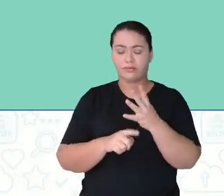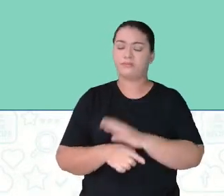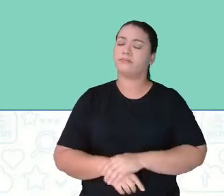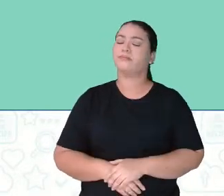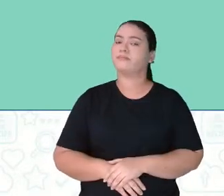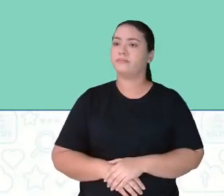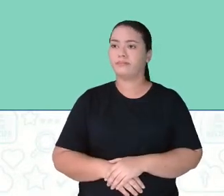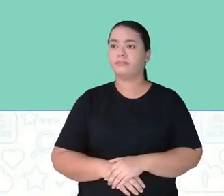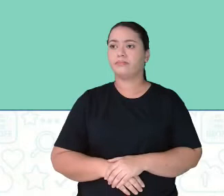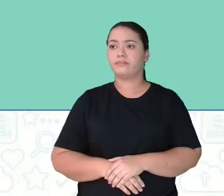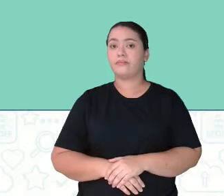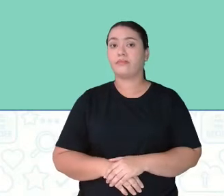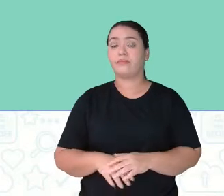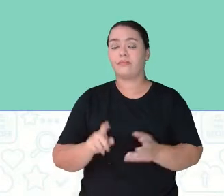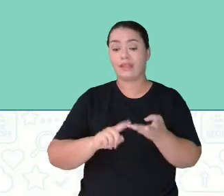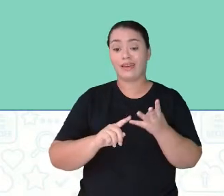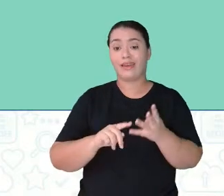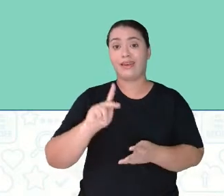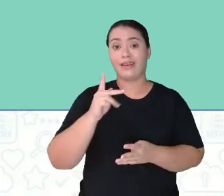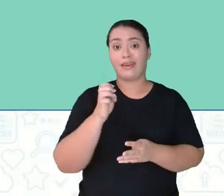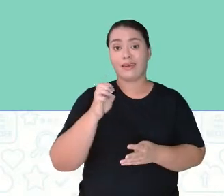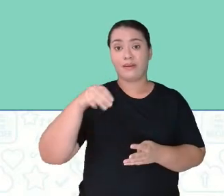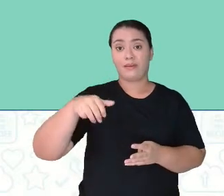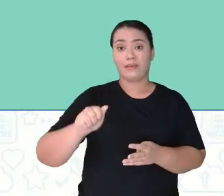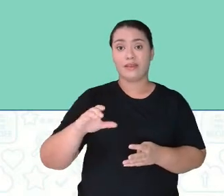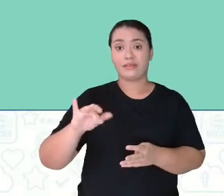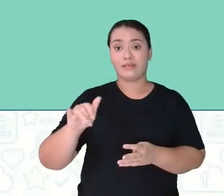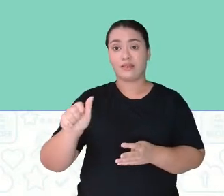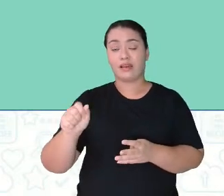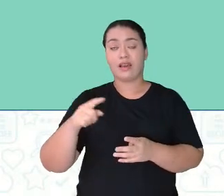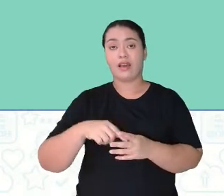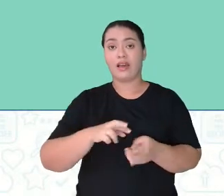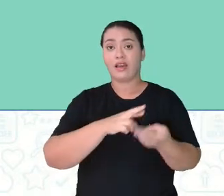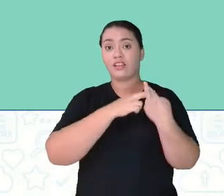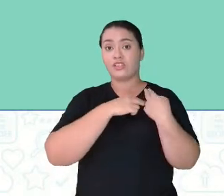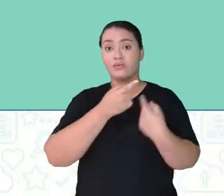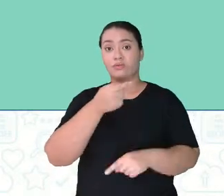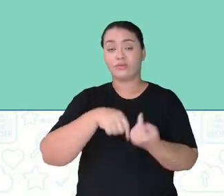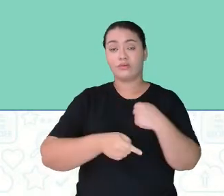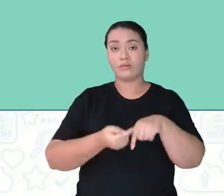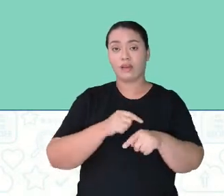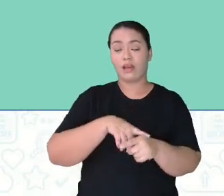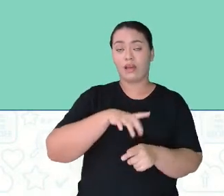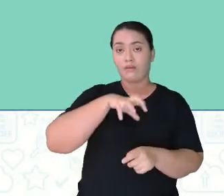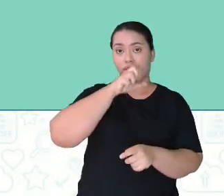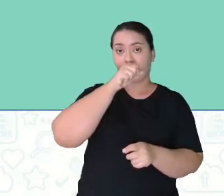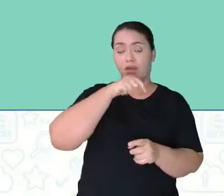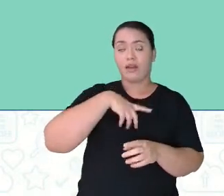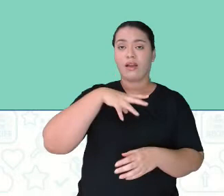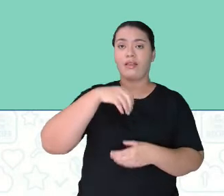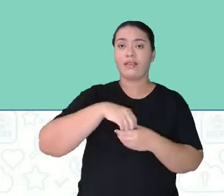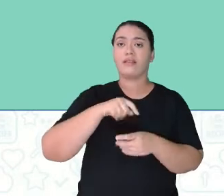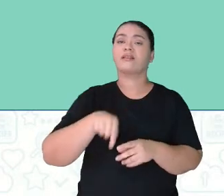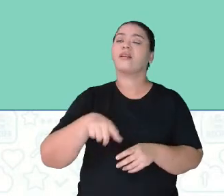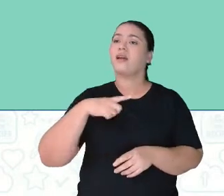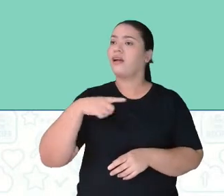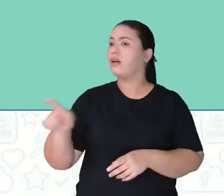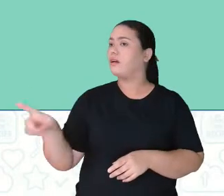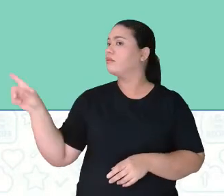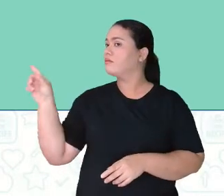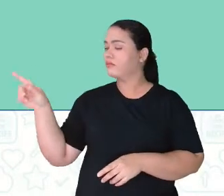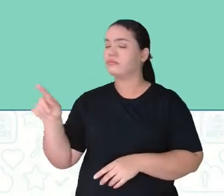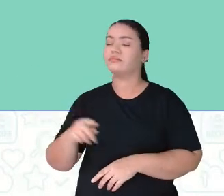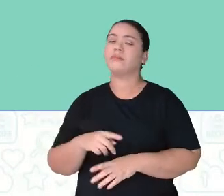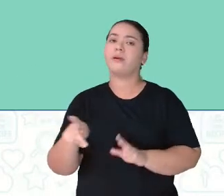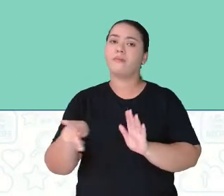vimos que as hemácias, elas são responsáveis por transporte de oxigênio, então é aí onde